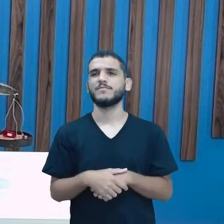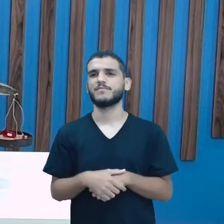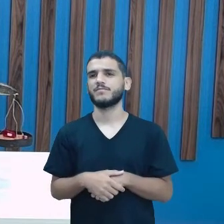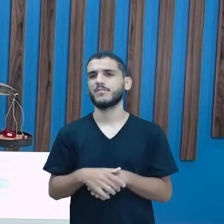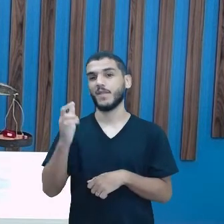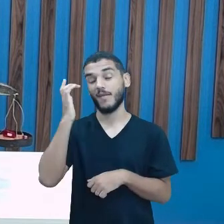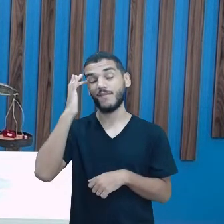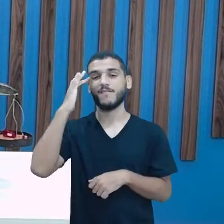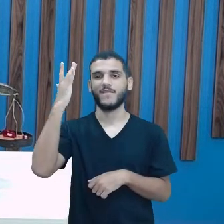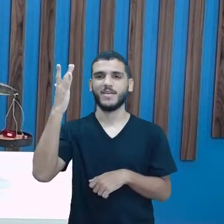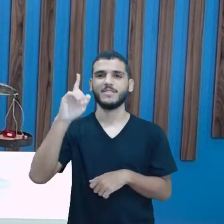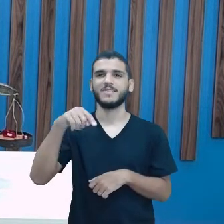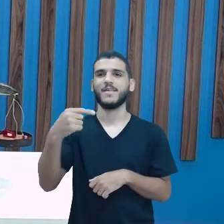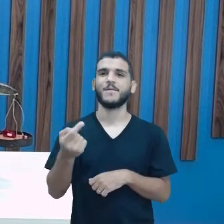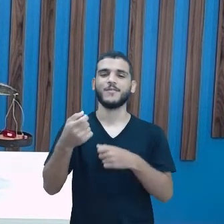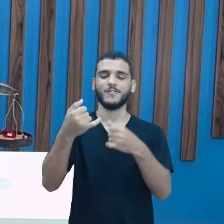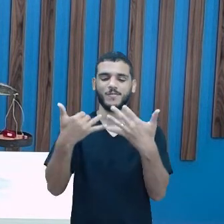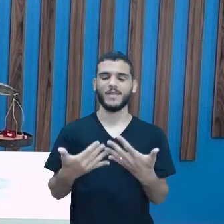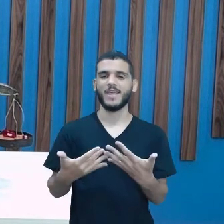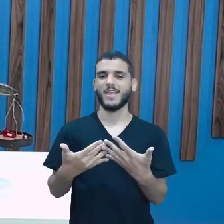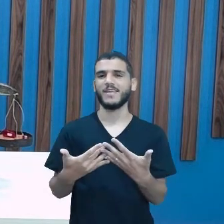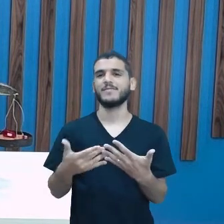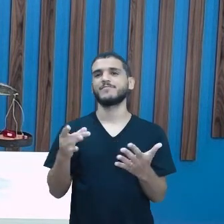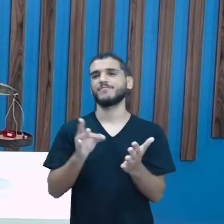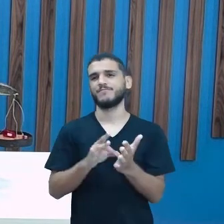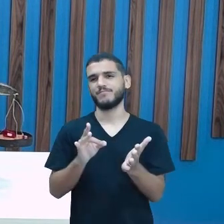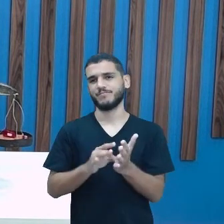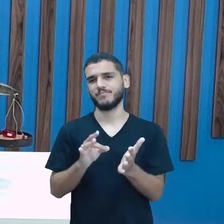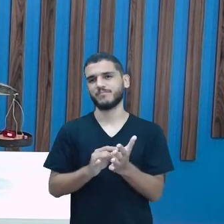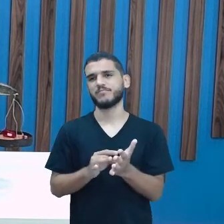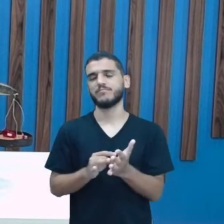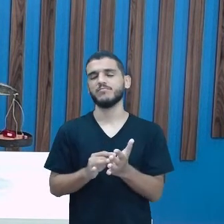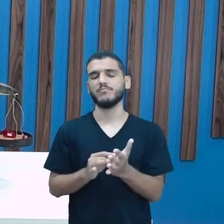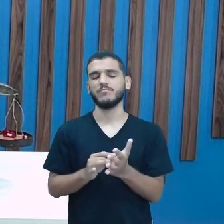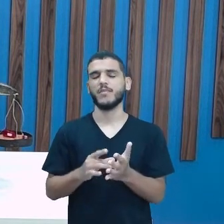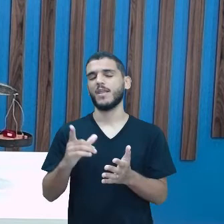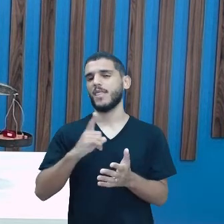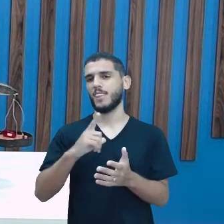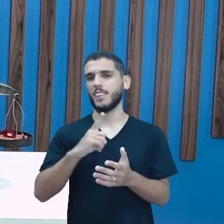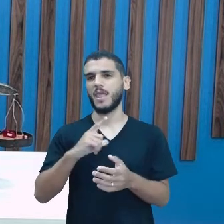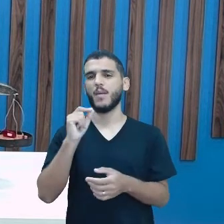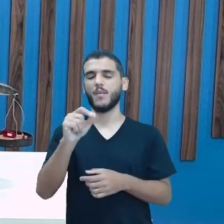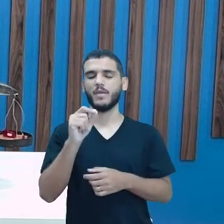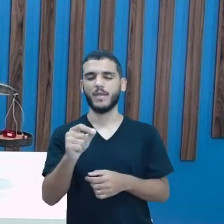depois que eu expliquei exatamente. O que está faltando aqui para tornar essa operação